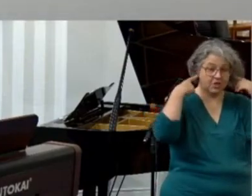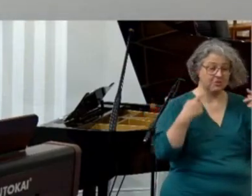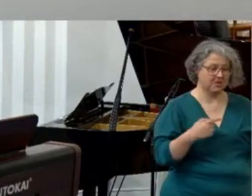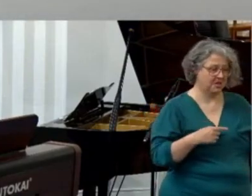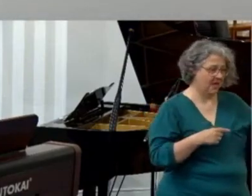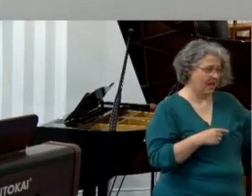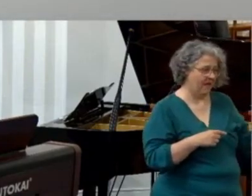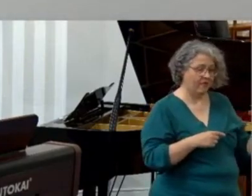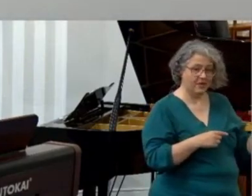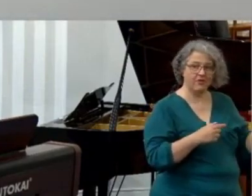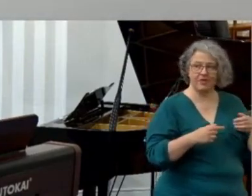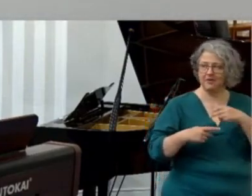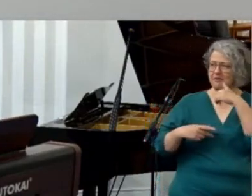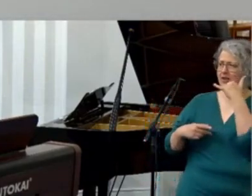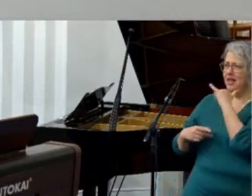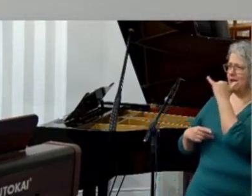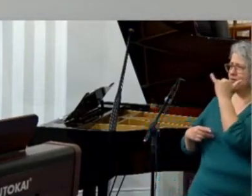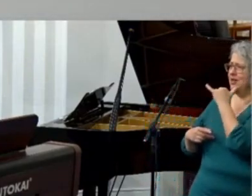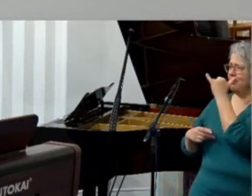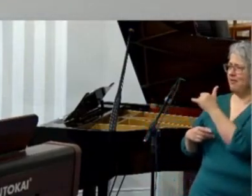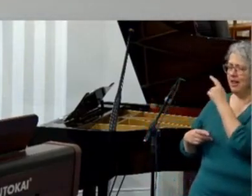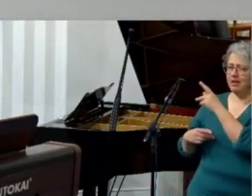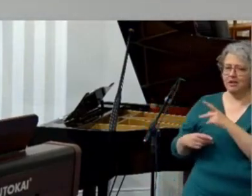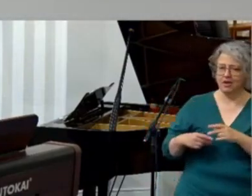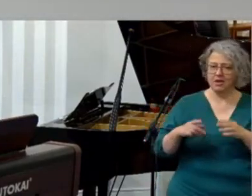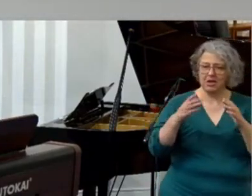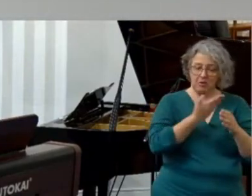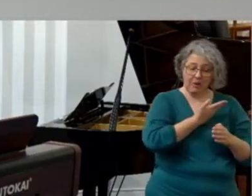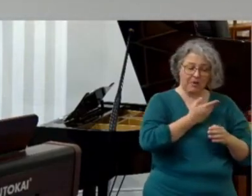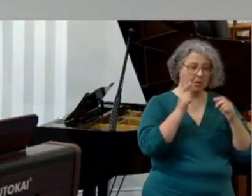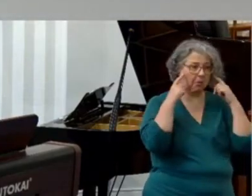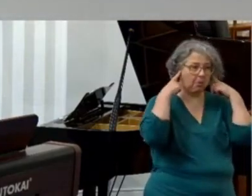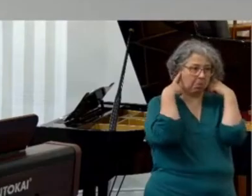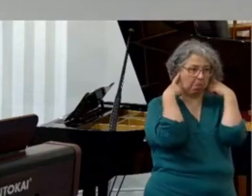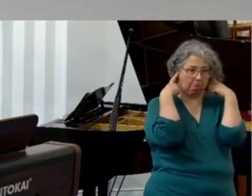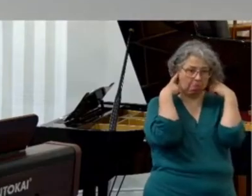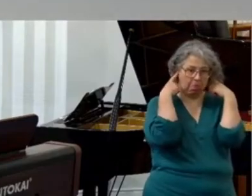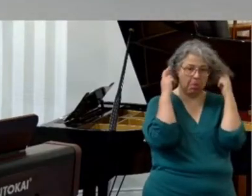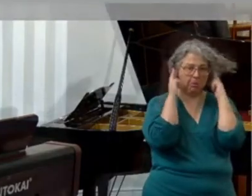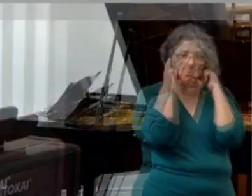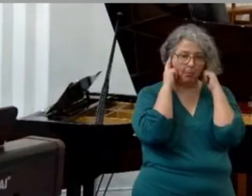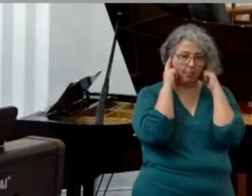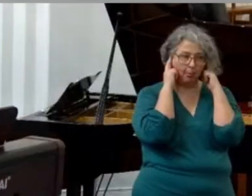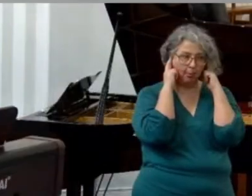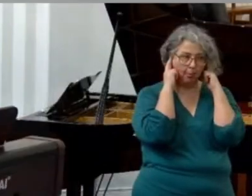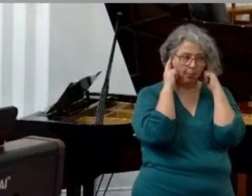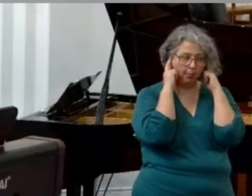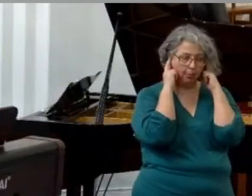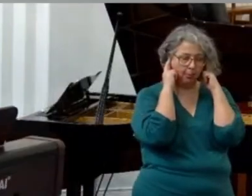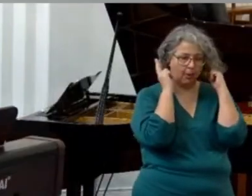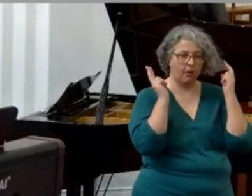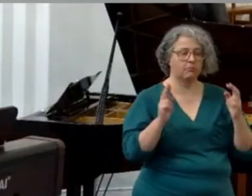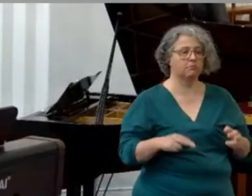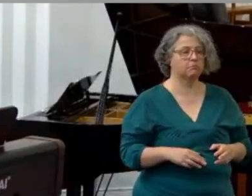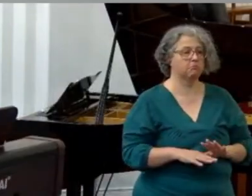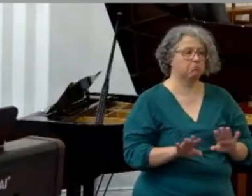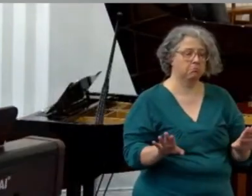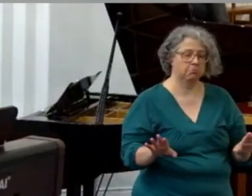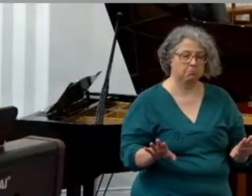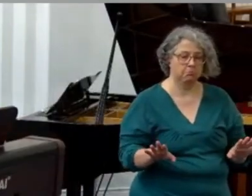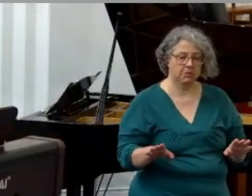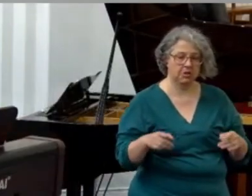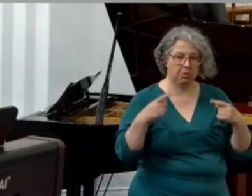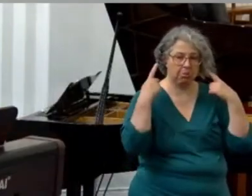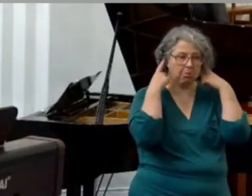ouvir, talvez estejam brincando com você, fazendo chacota. Tudo bem.